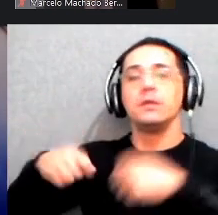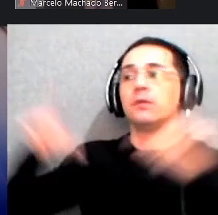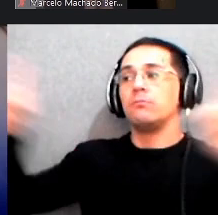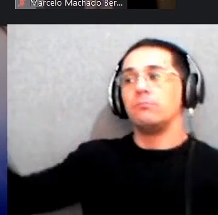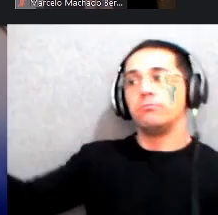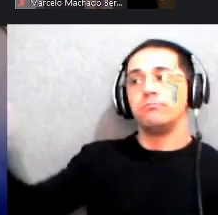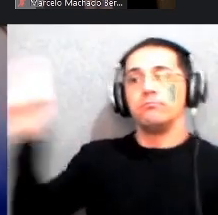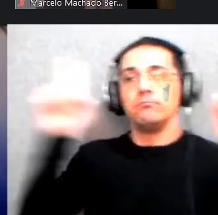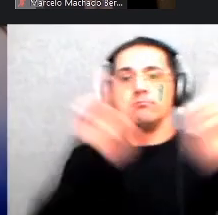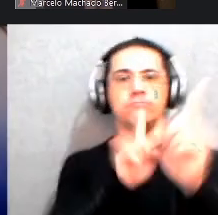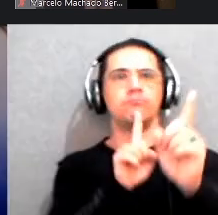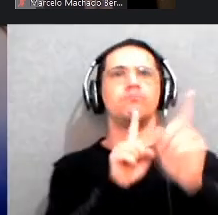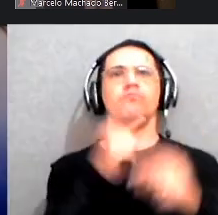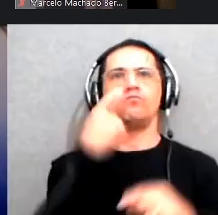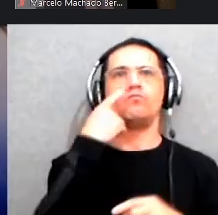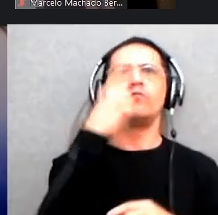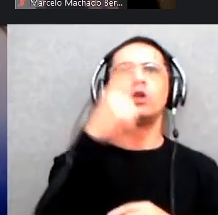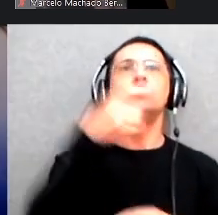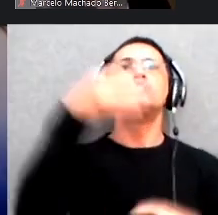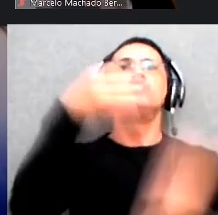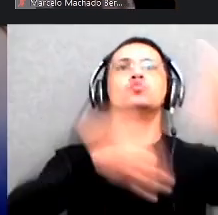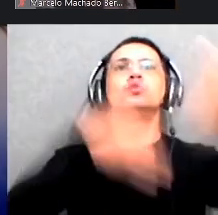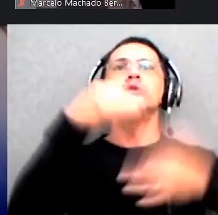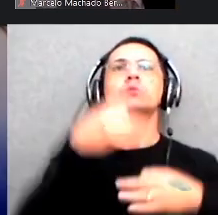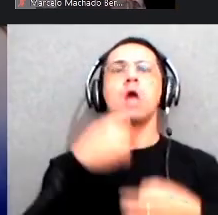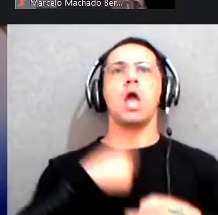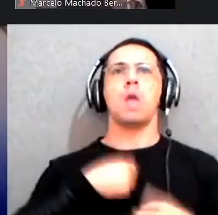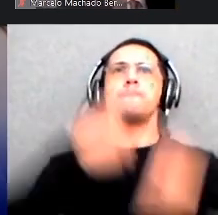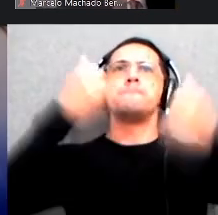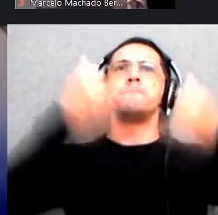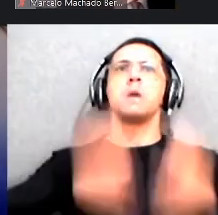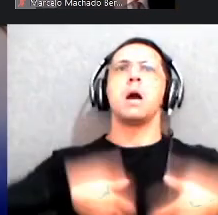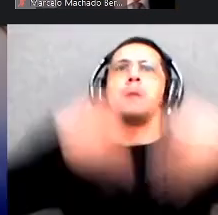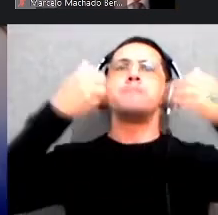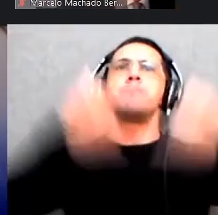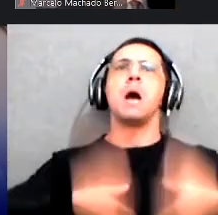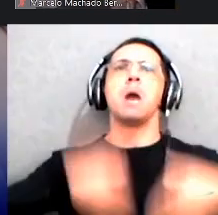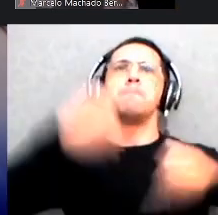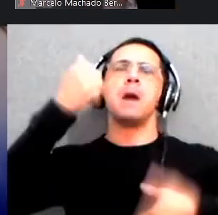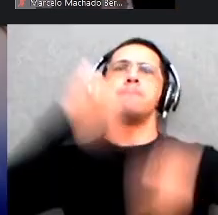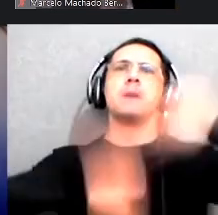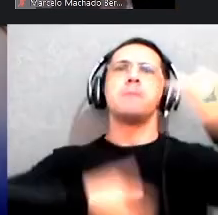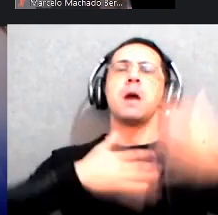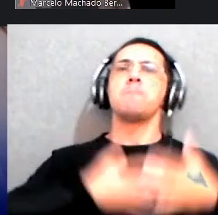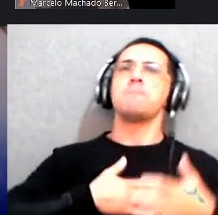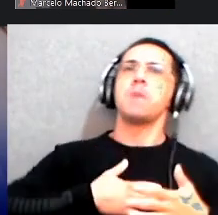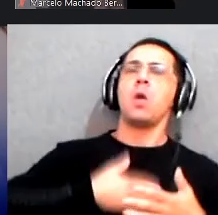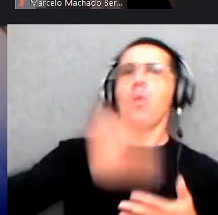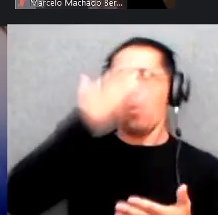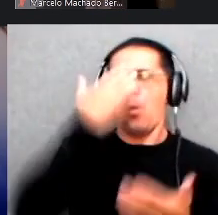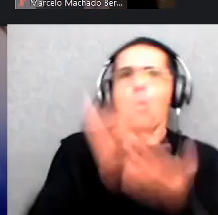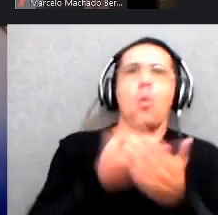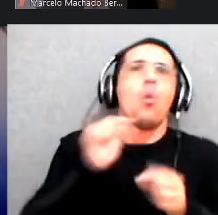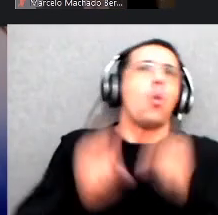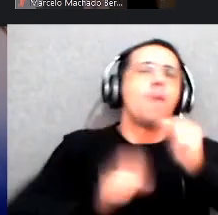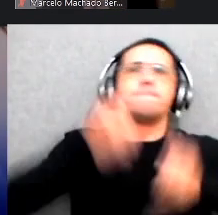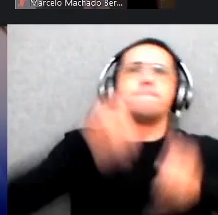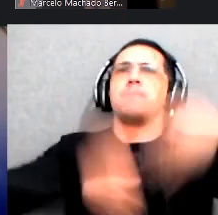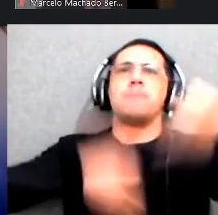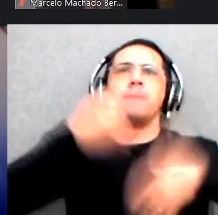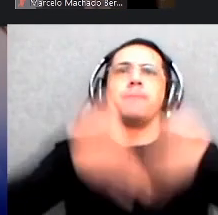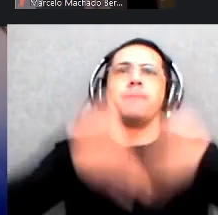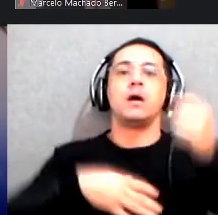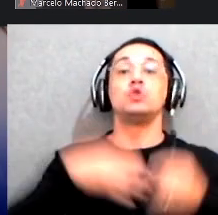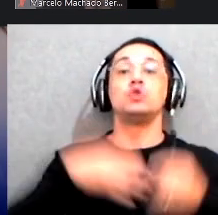ter o contato pessoal. Você matar isso é de uma barbárie total. Outra coisa importante é o seguinte, vamos